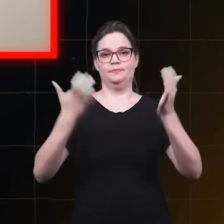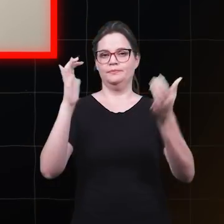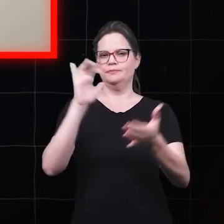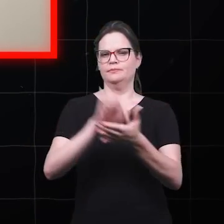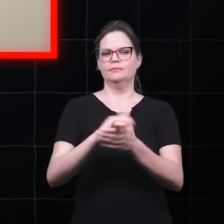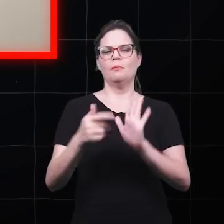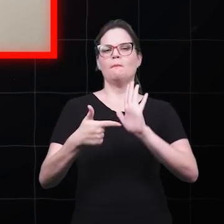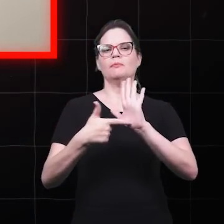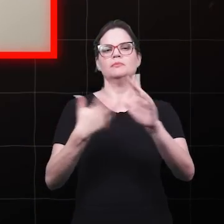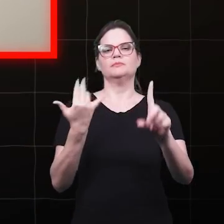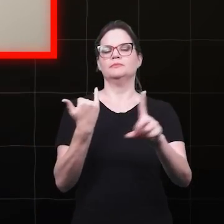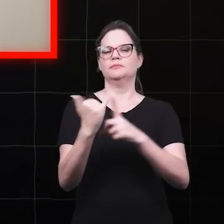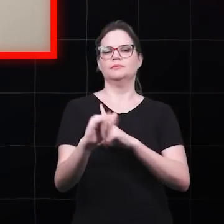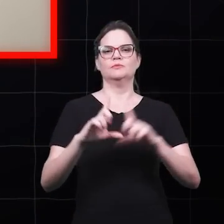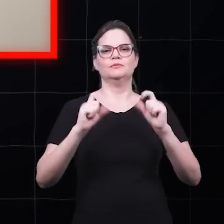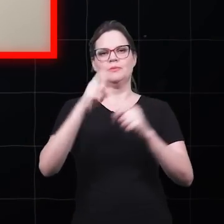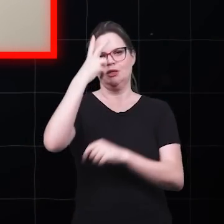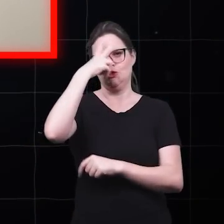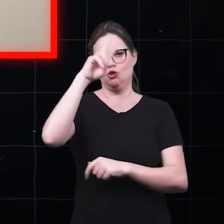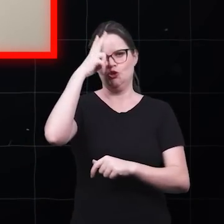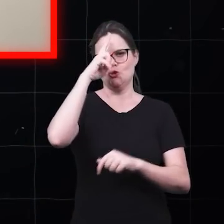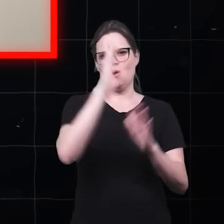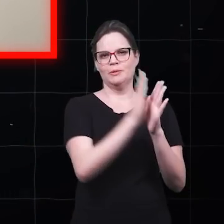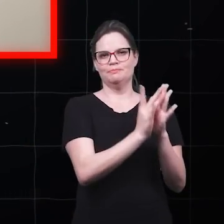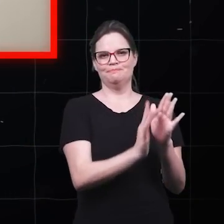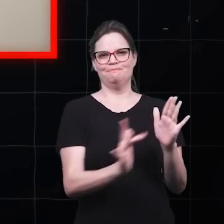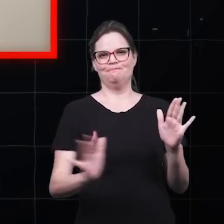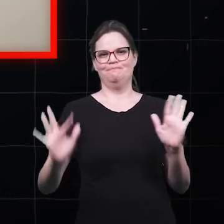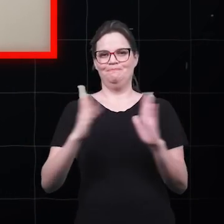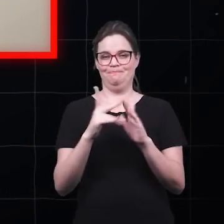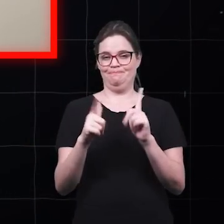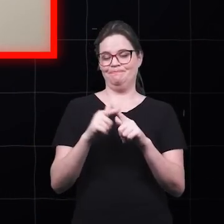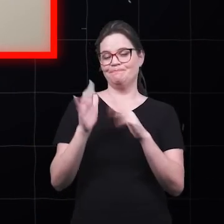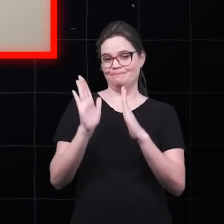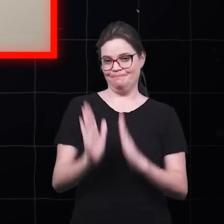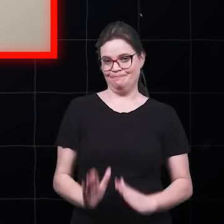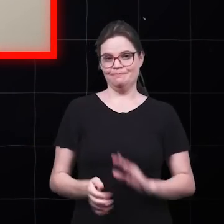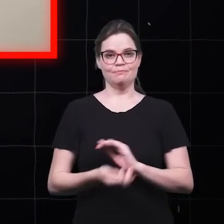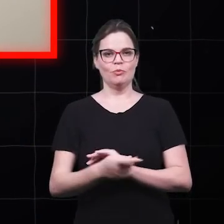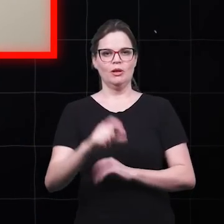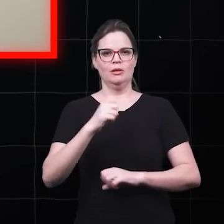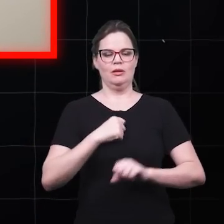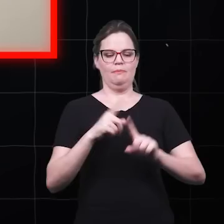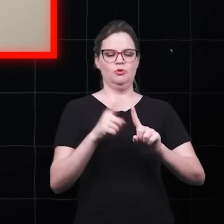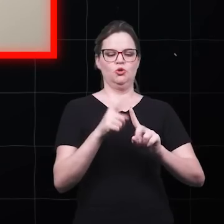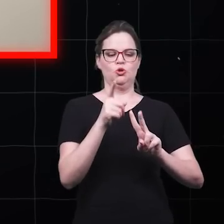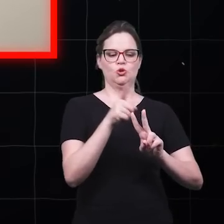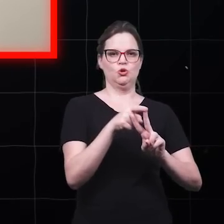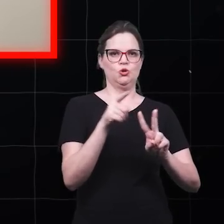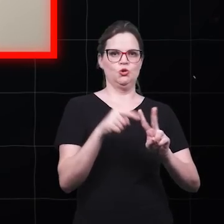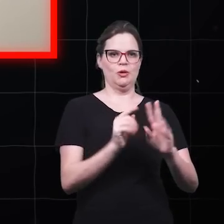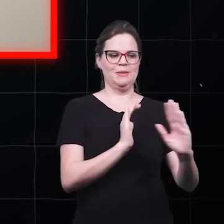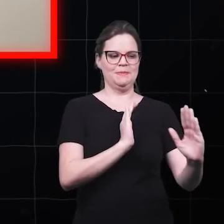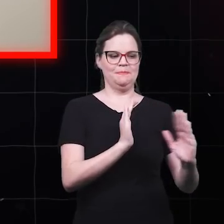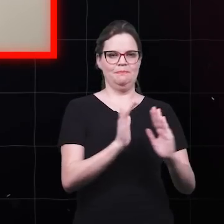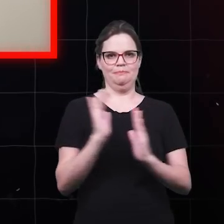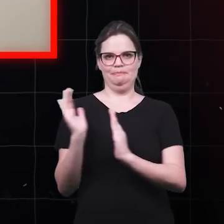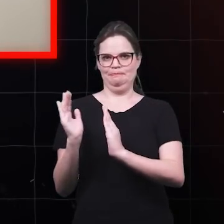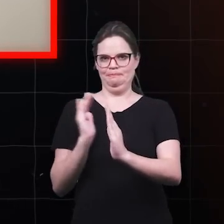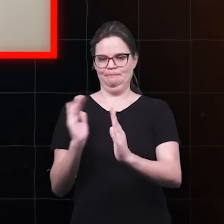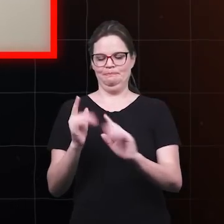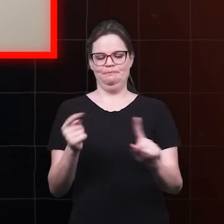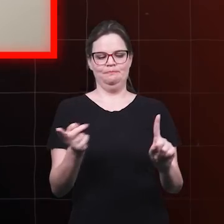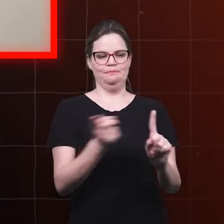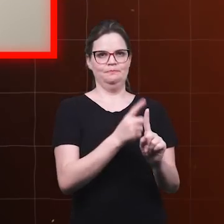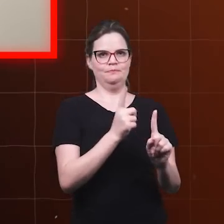profeticamente a história da igreja. E nós temos dois períodos relatados aqui que estão bem evidentes,